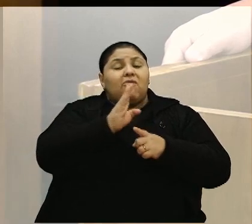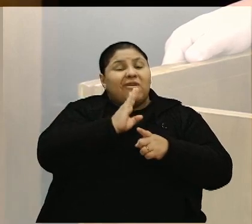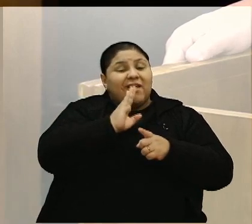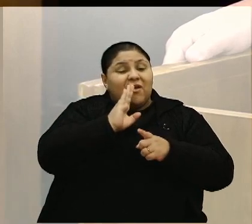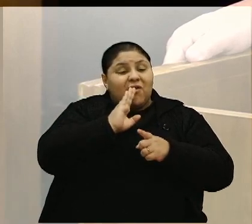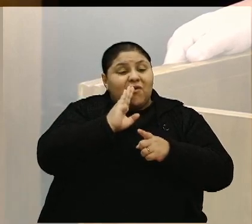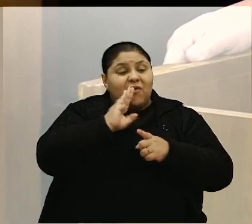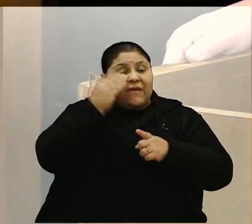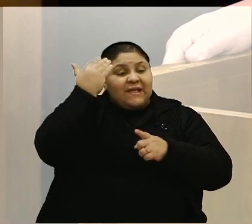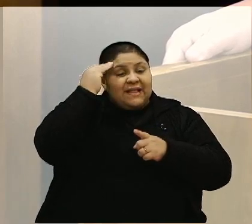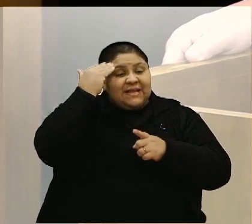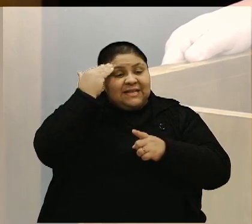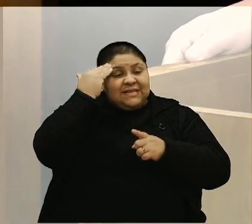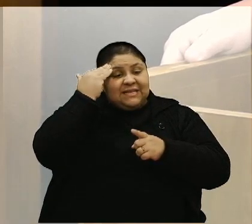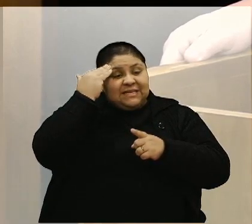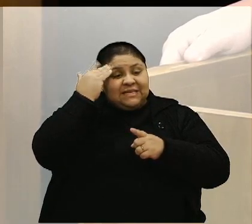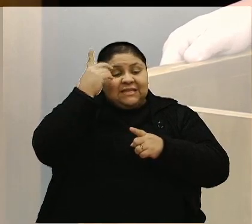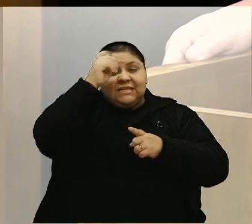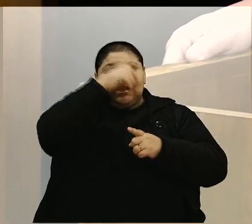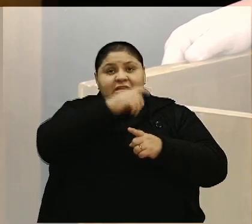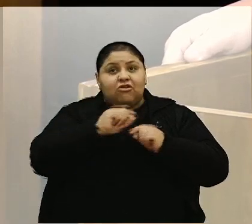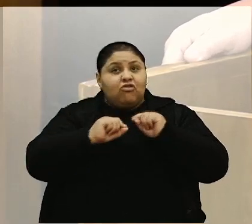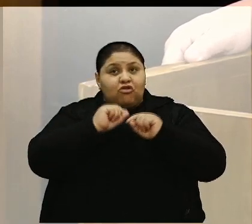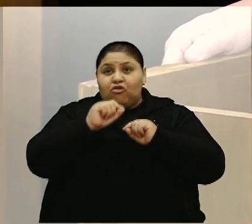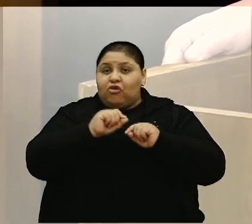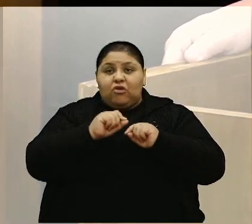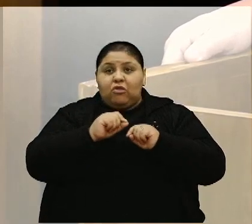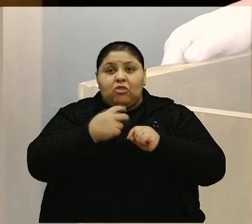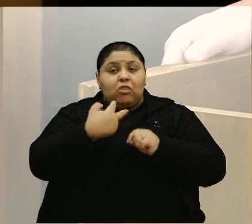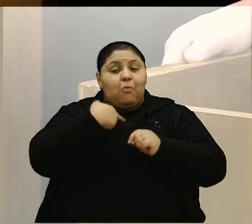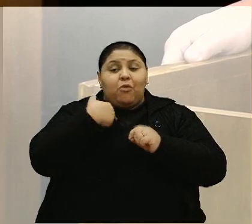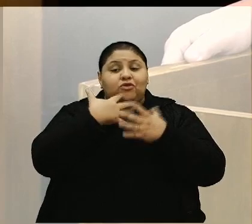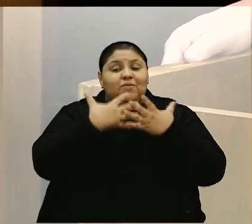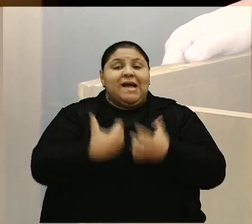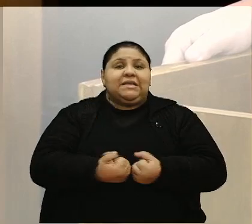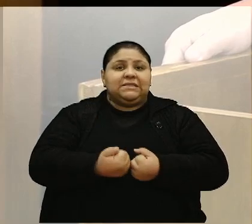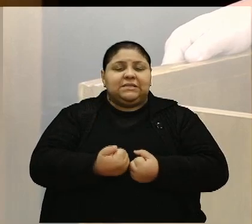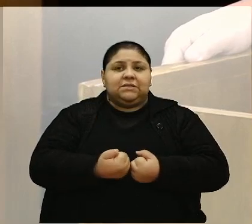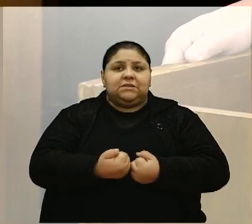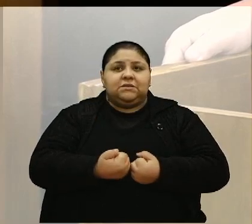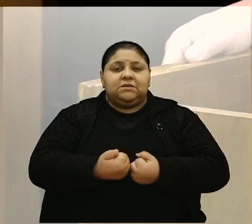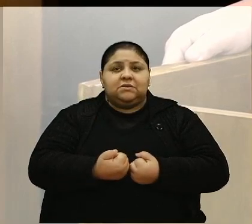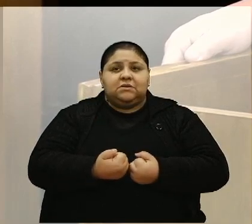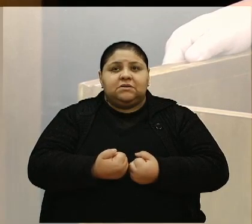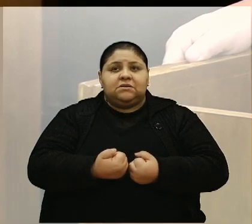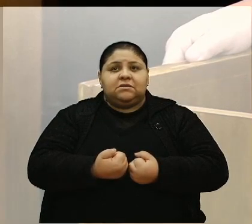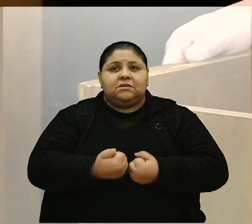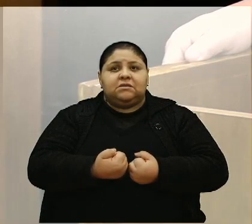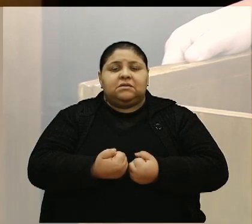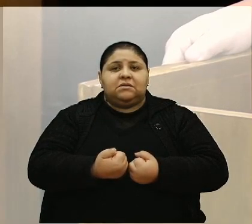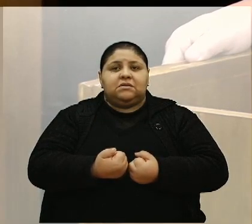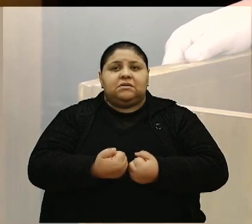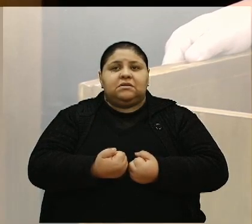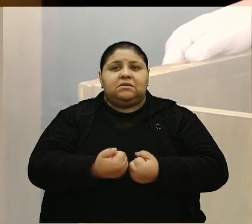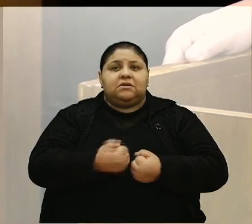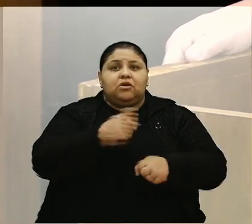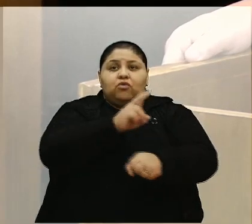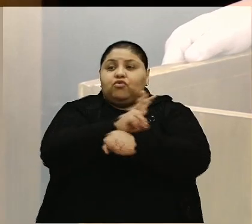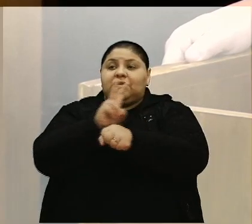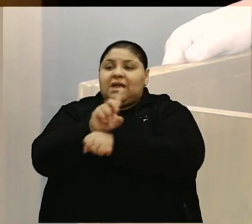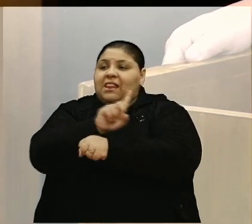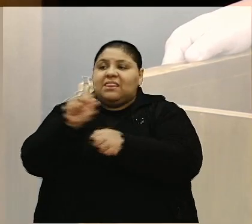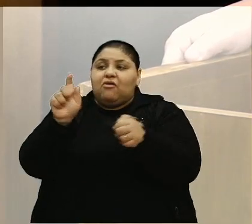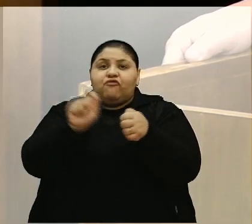entendo e sei das dificuldades. O que eu não posso admitir são questões que quando foi para prevenção não